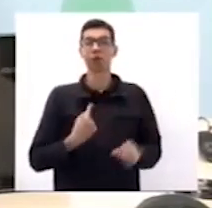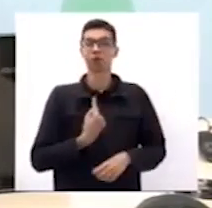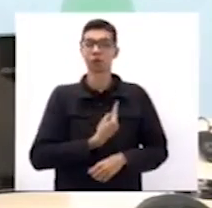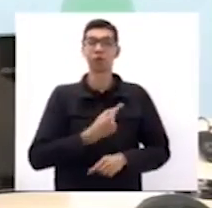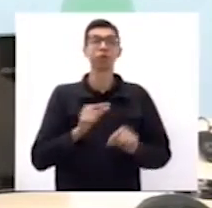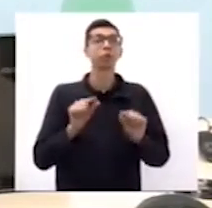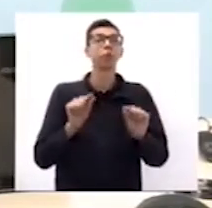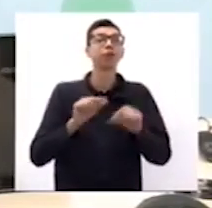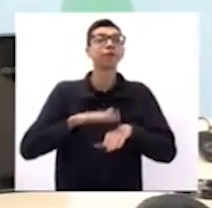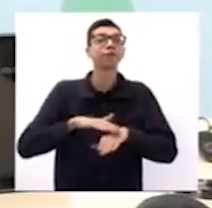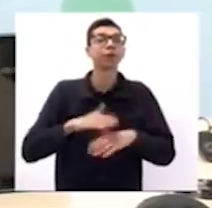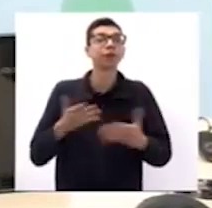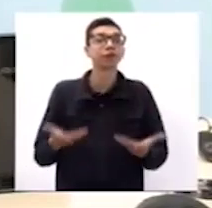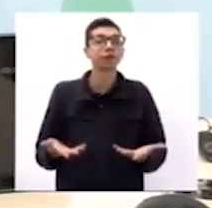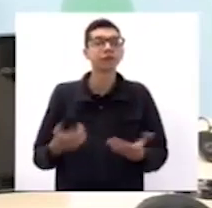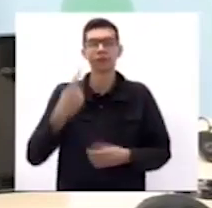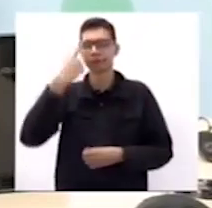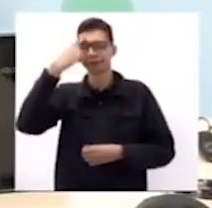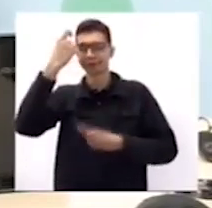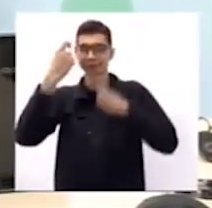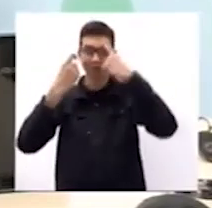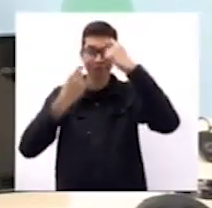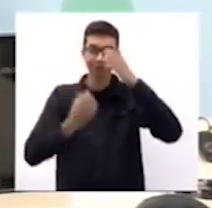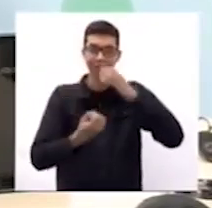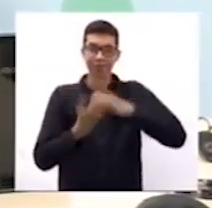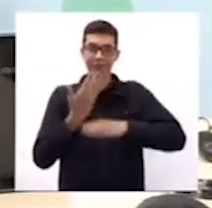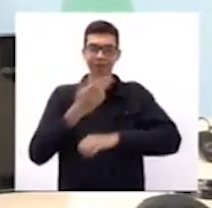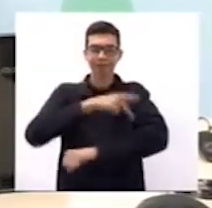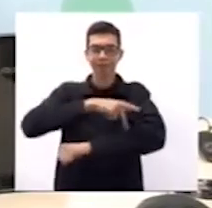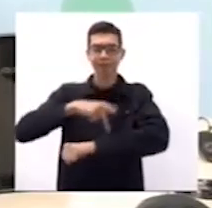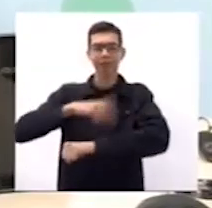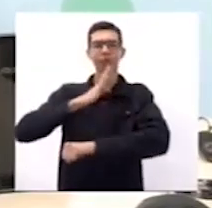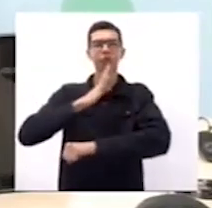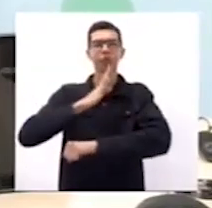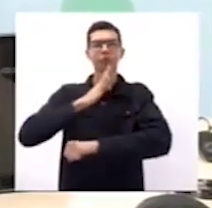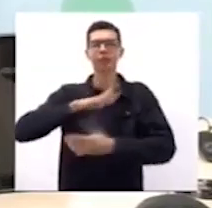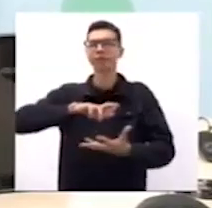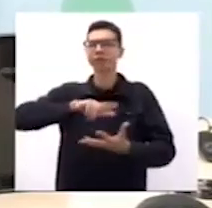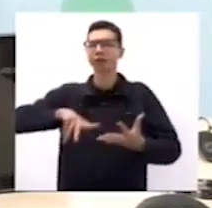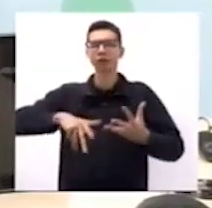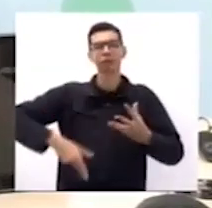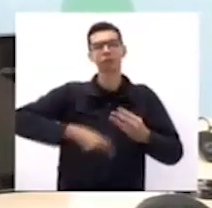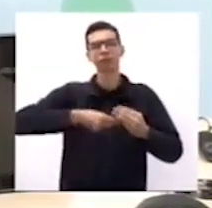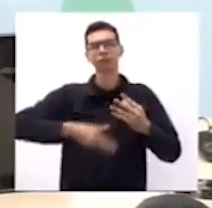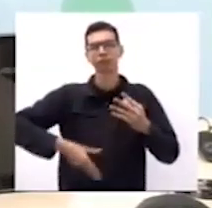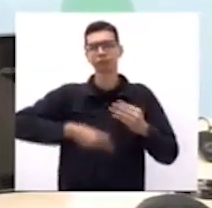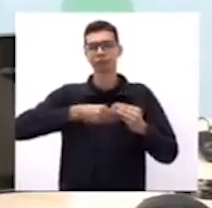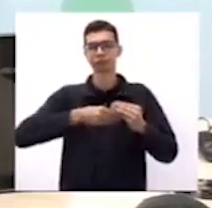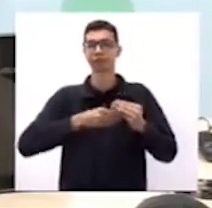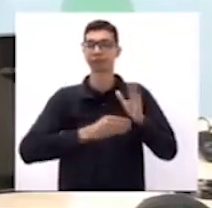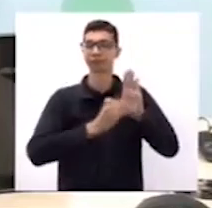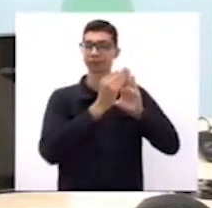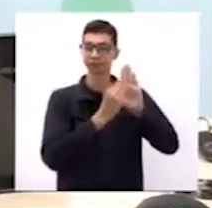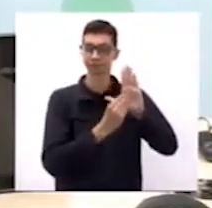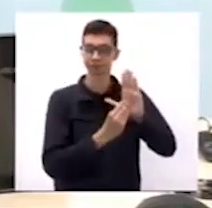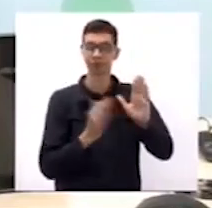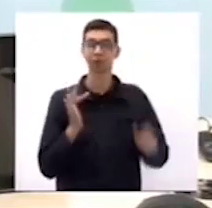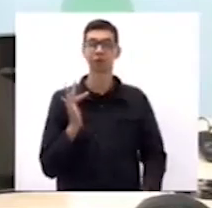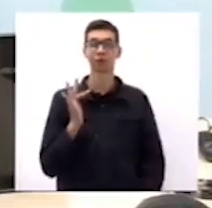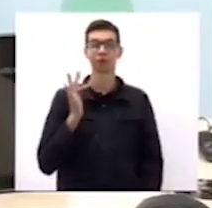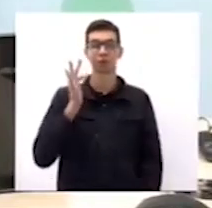compartilhamos uma série de saberes e práticas pedagógicas, né? Que, querendo ou não, elas serão aí